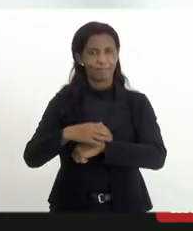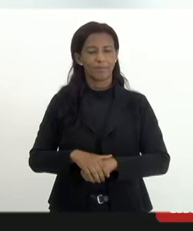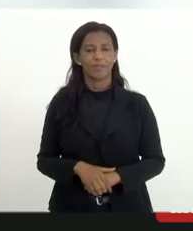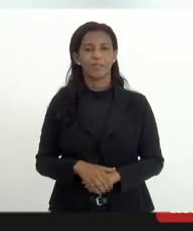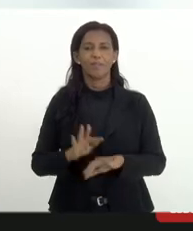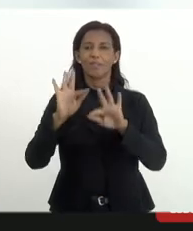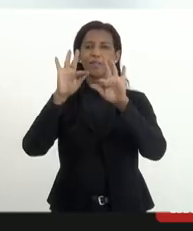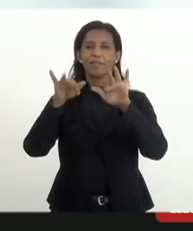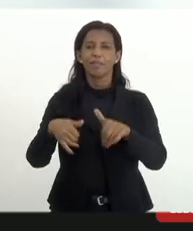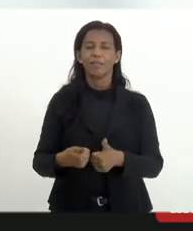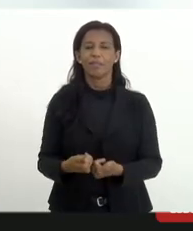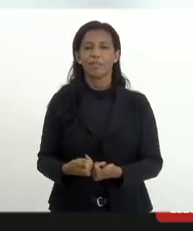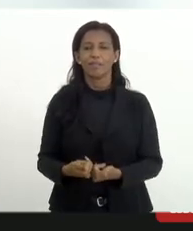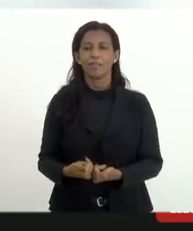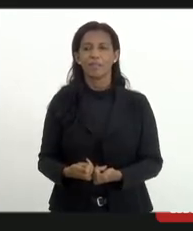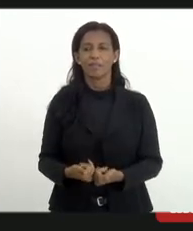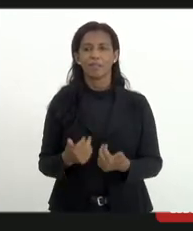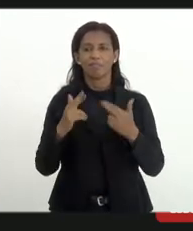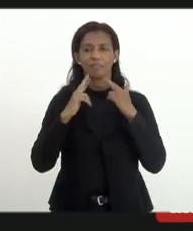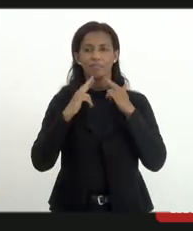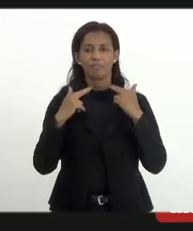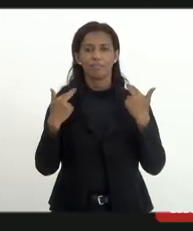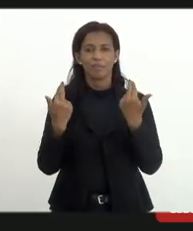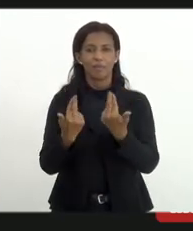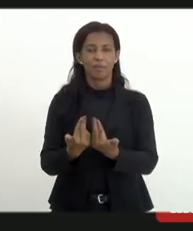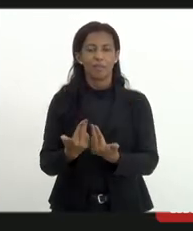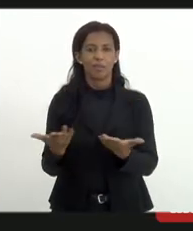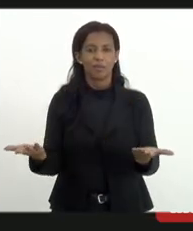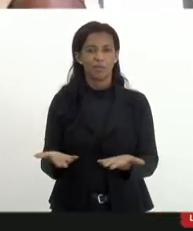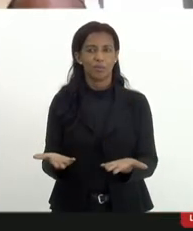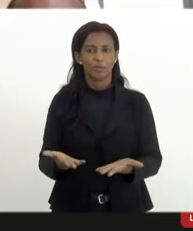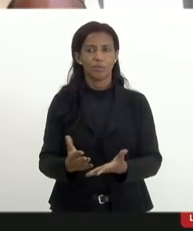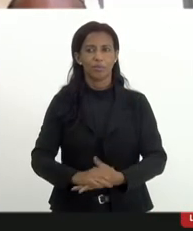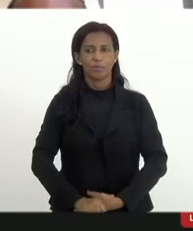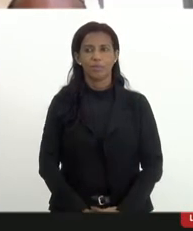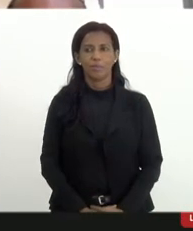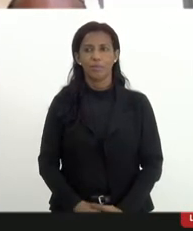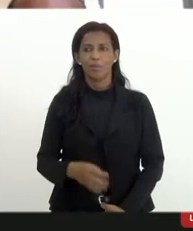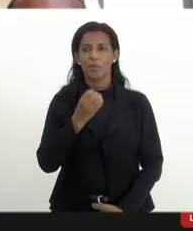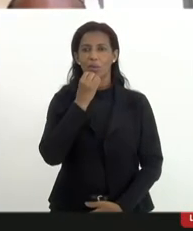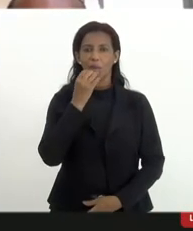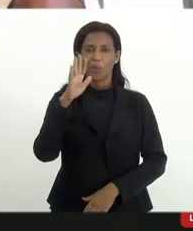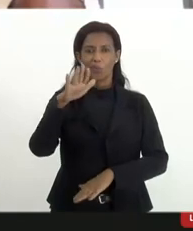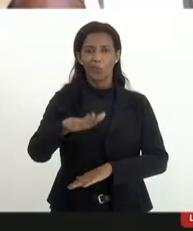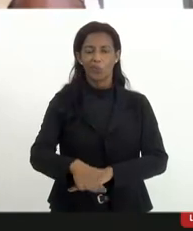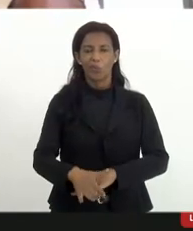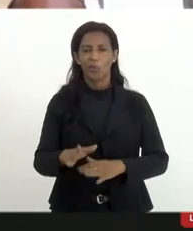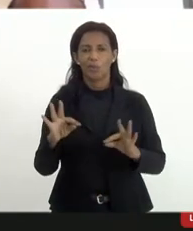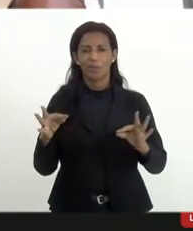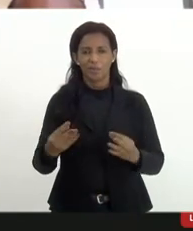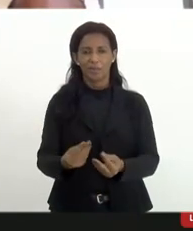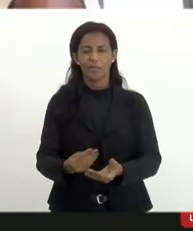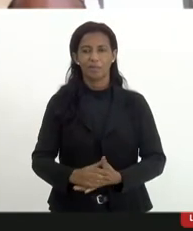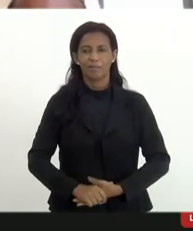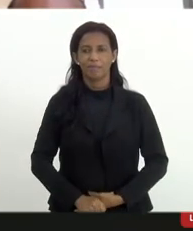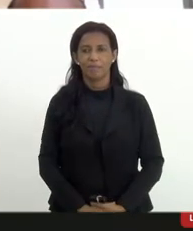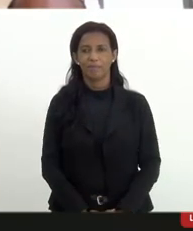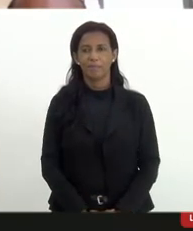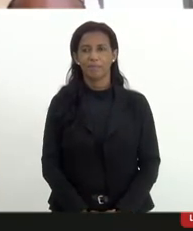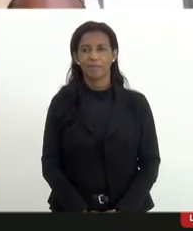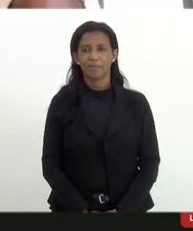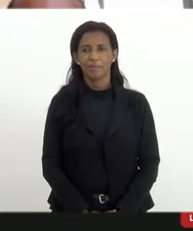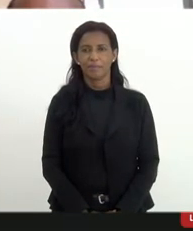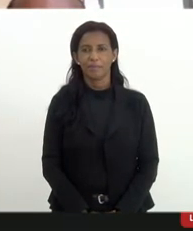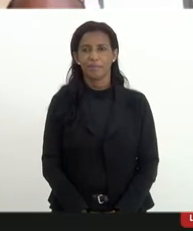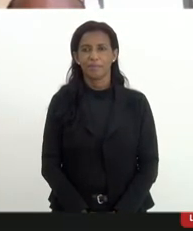Está encerrada a nossa sessão de hoje. Boa tarde. Bom dia, deputado Luiz. Um abraço a todos.